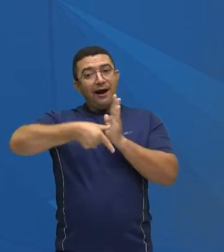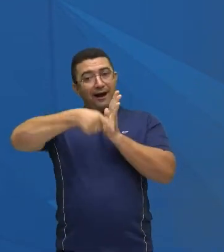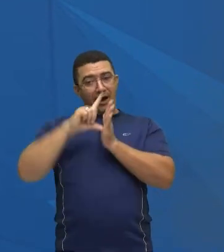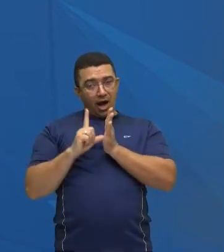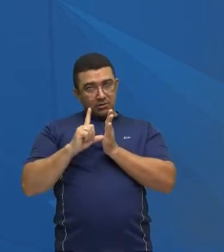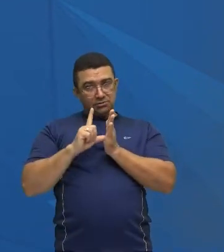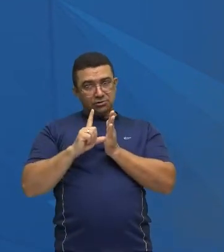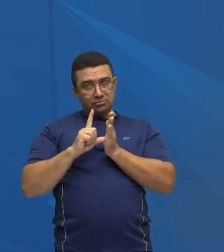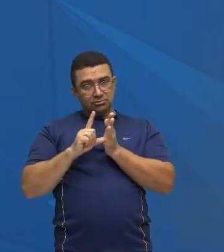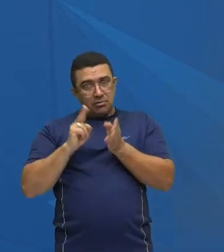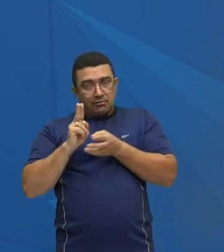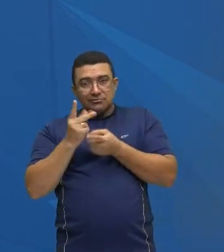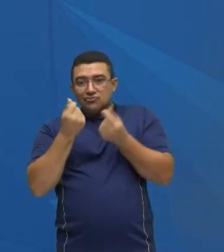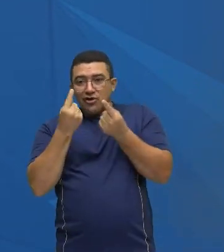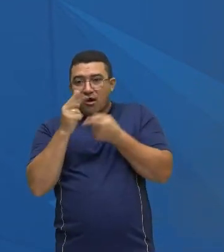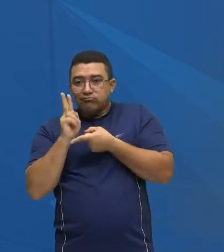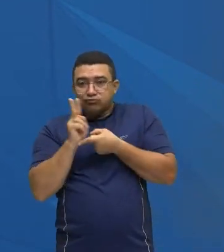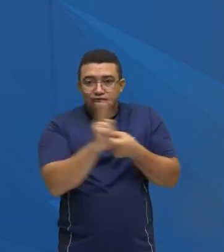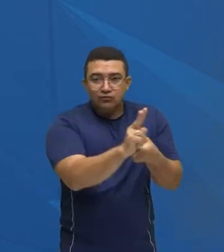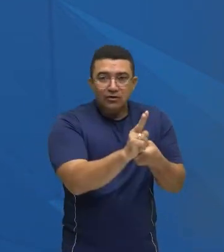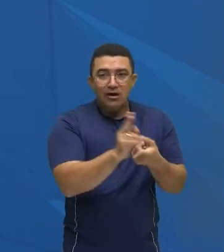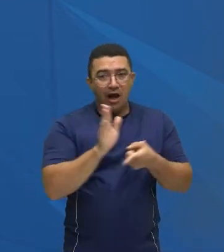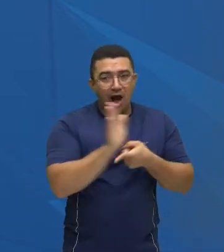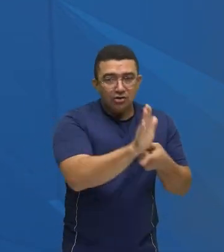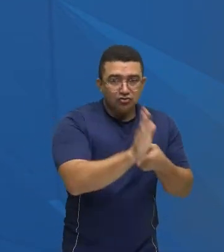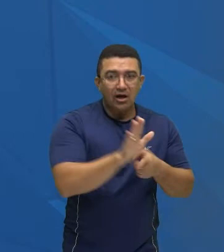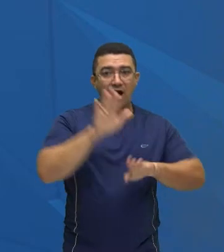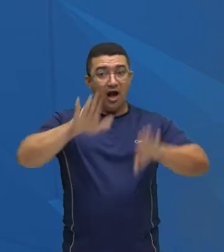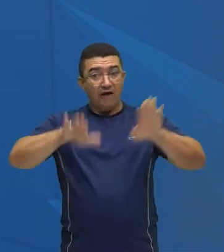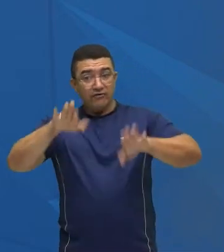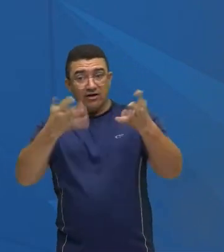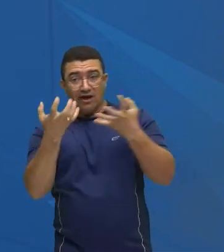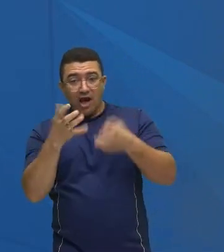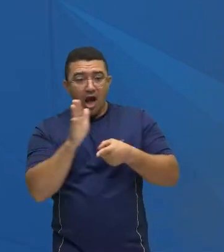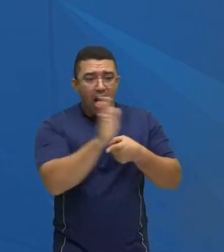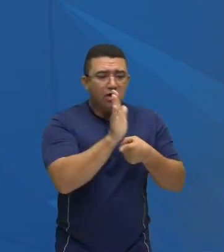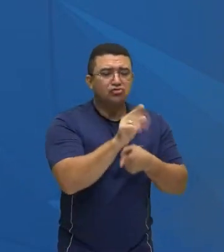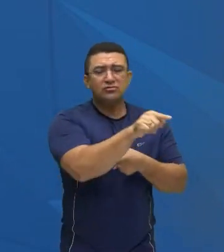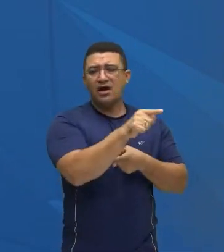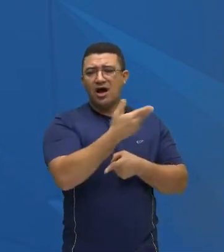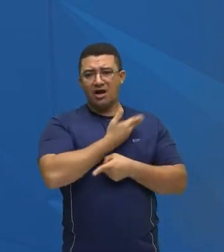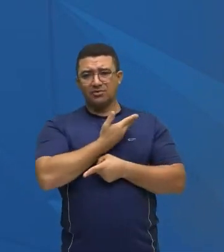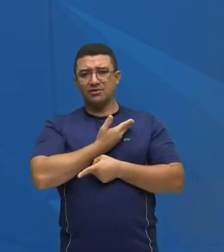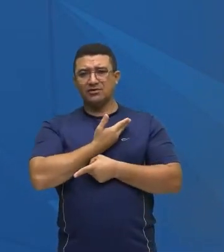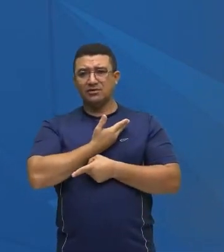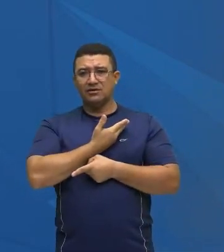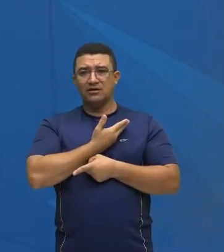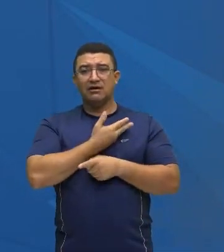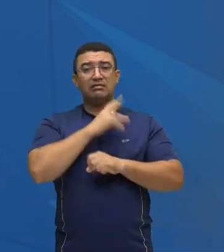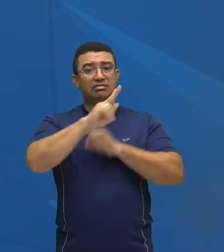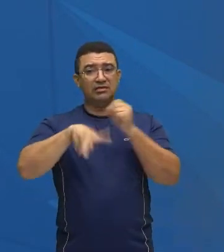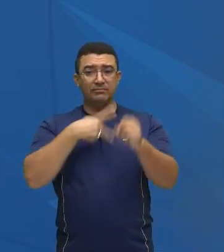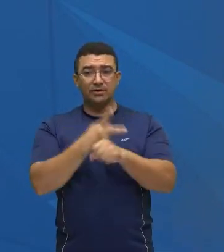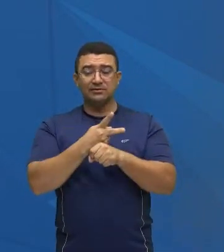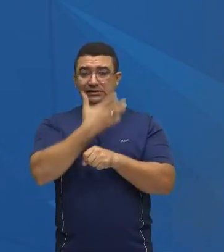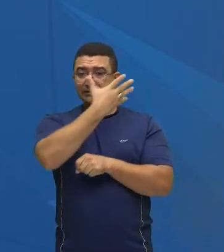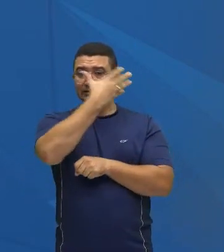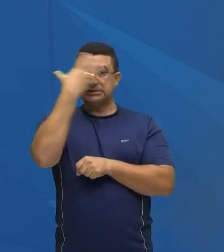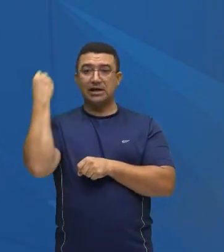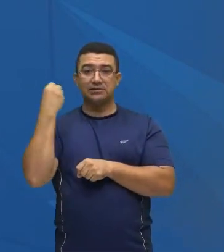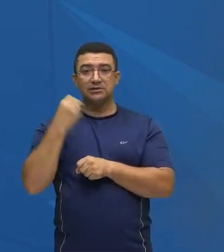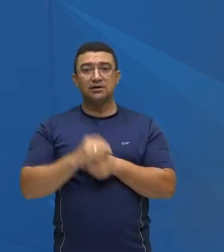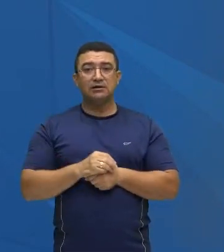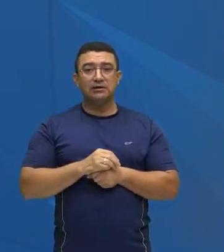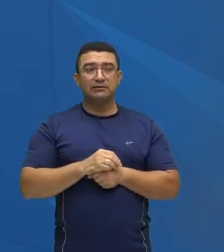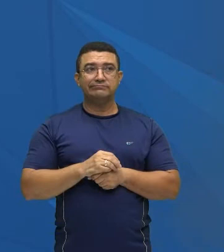algo. Também, às vezes, a gente quer ali agradar um amigo, né, que está precisando vender algo e tudo tal, e a gente, às vezes, até esquece de dizer